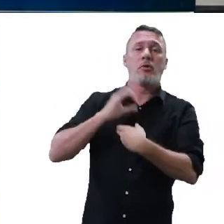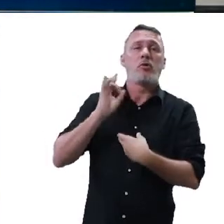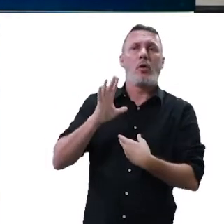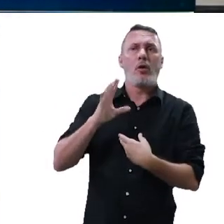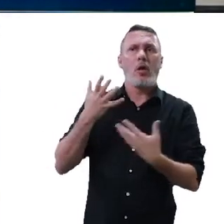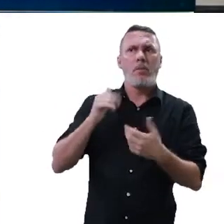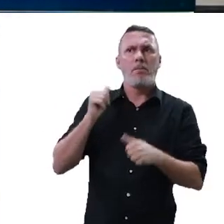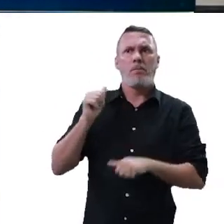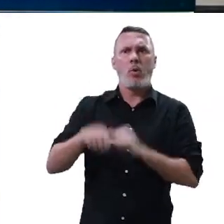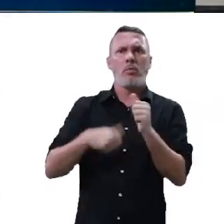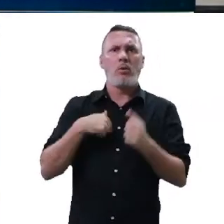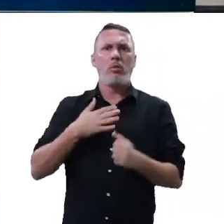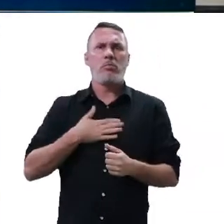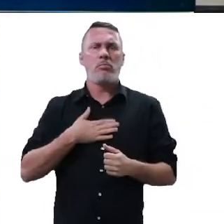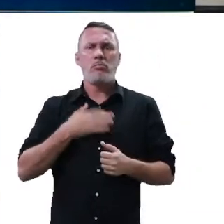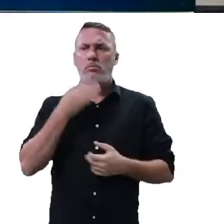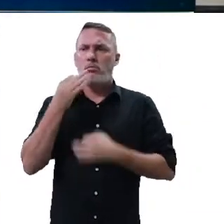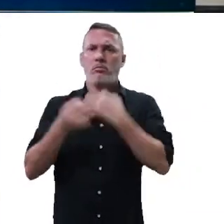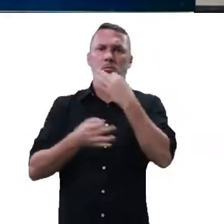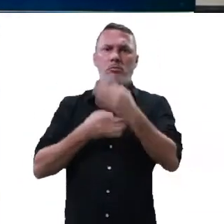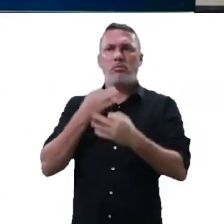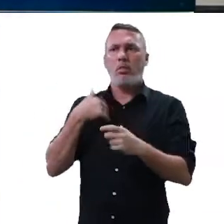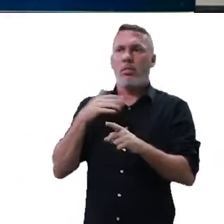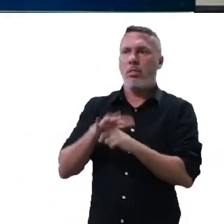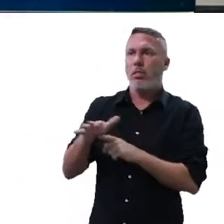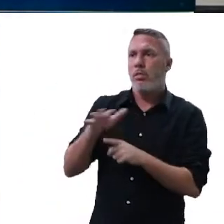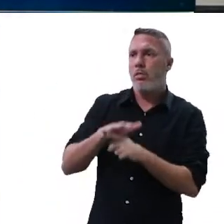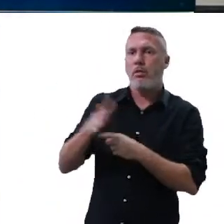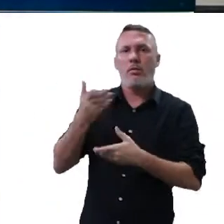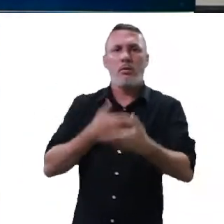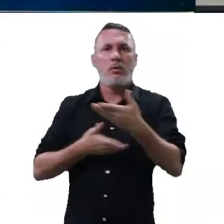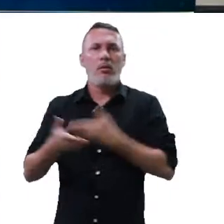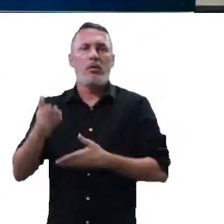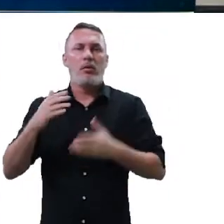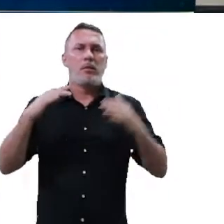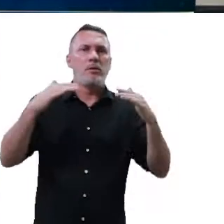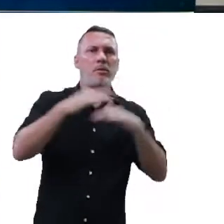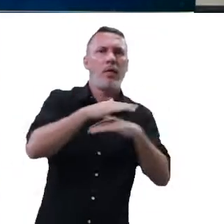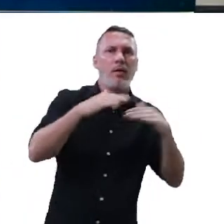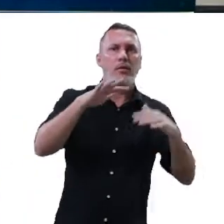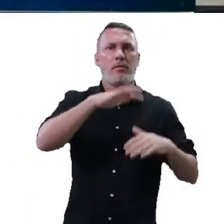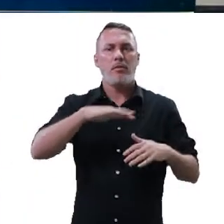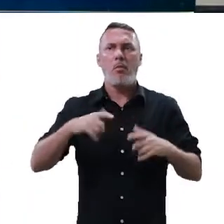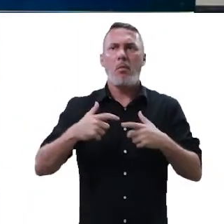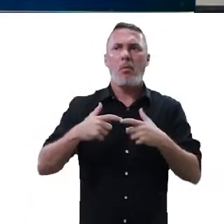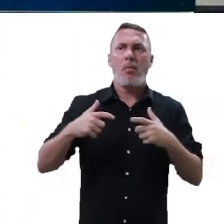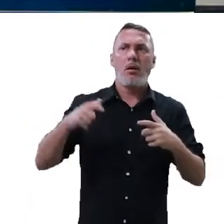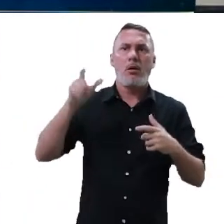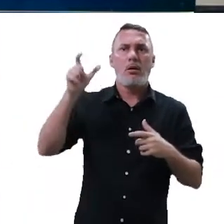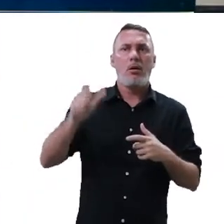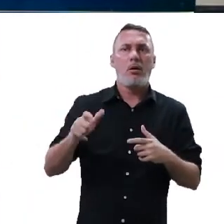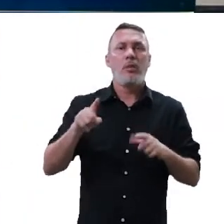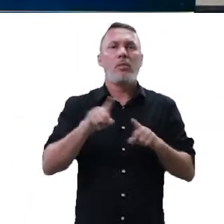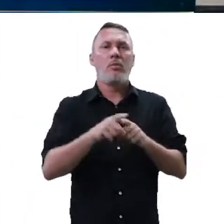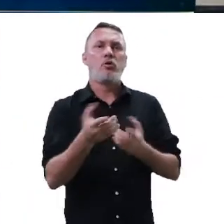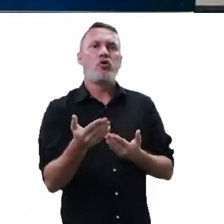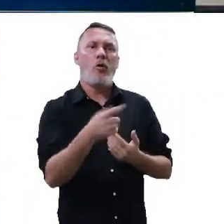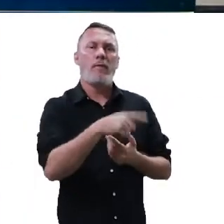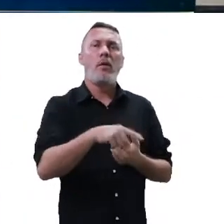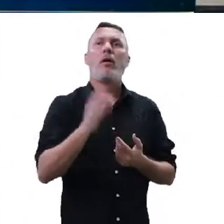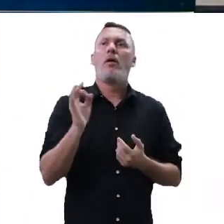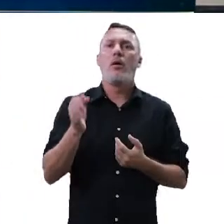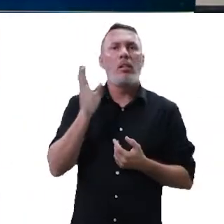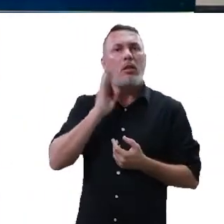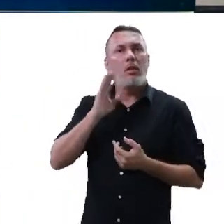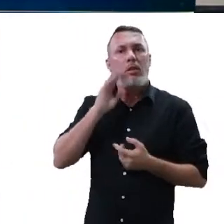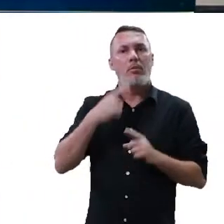um ambiente urbano, tá? Então, a aglomeração, as cidades, começou a chamar a atenção dessa juventude,